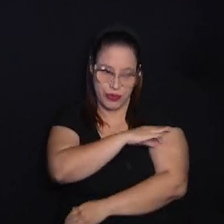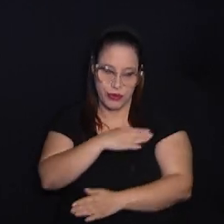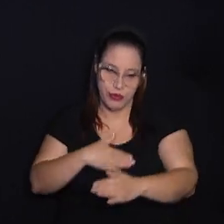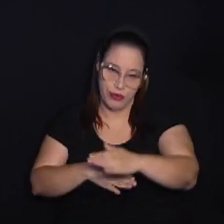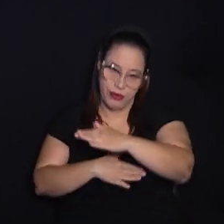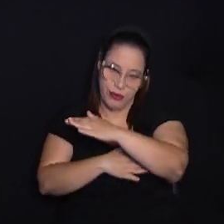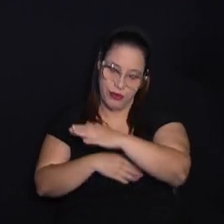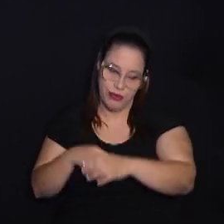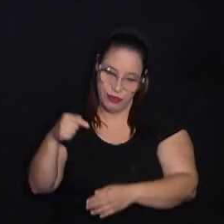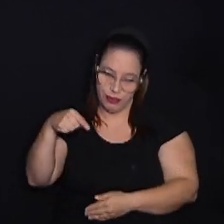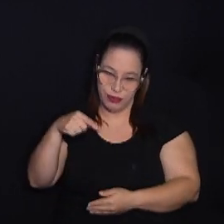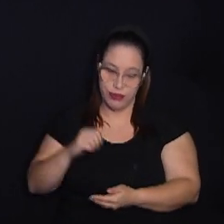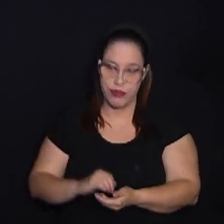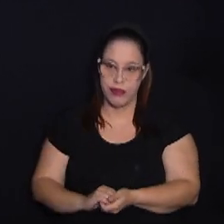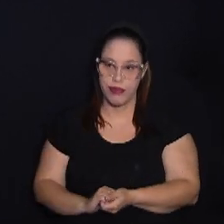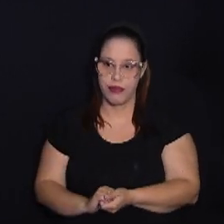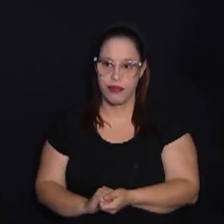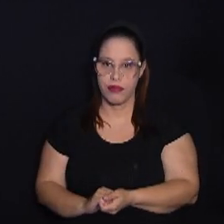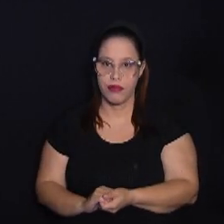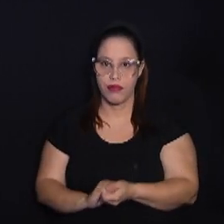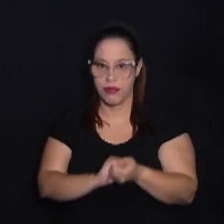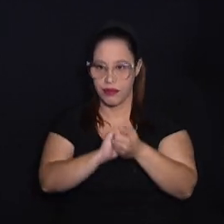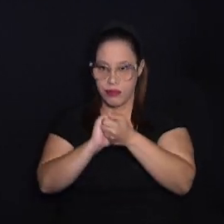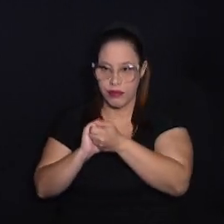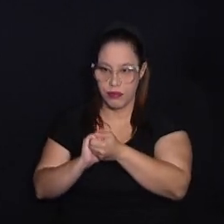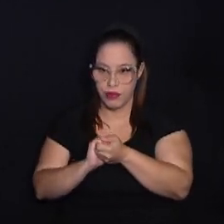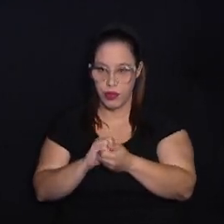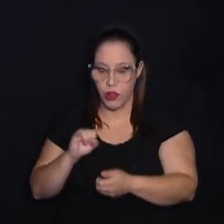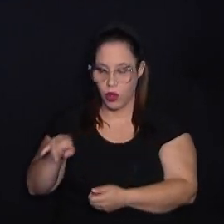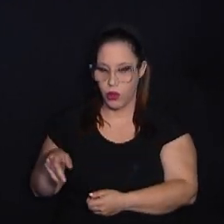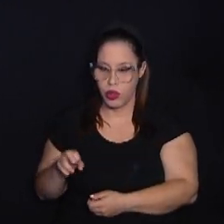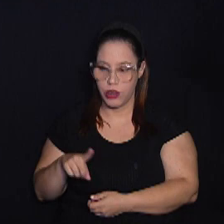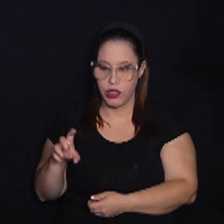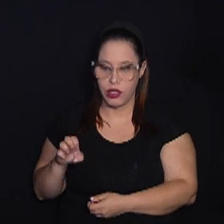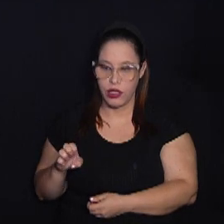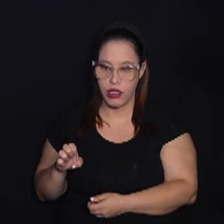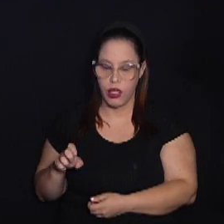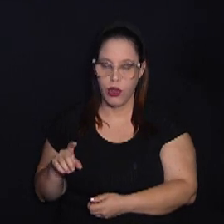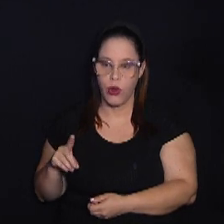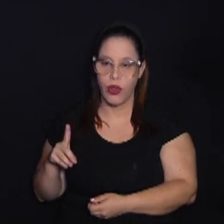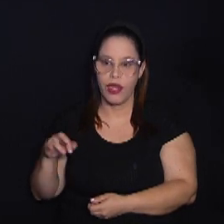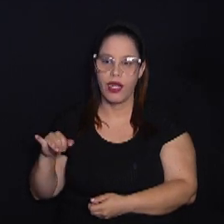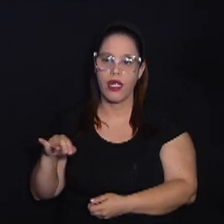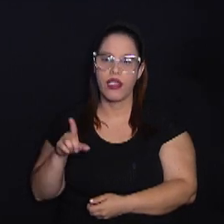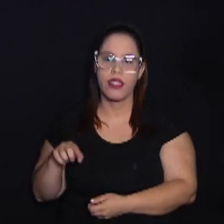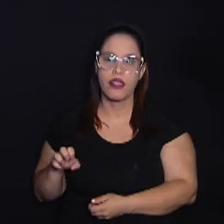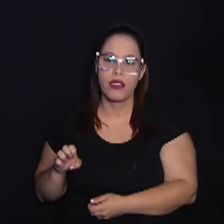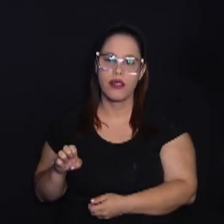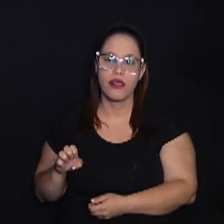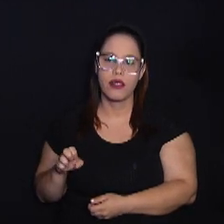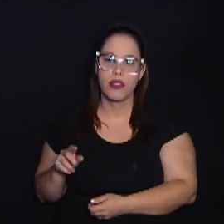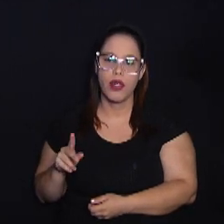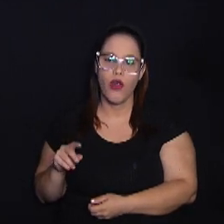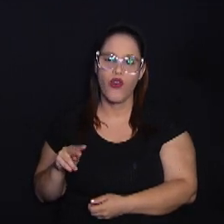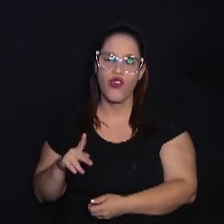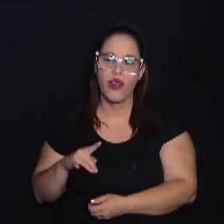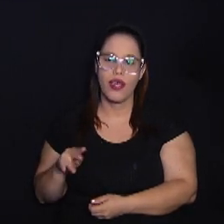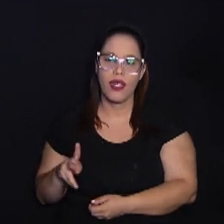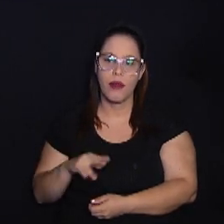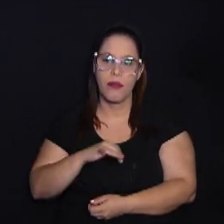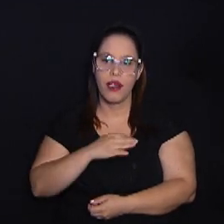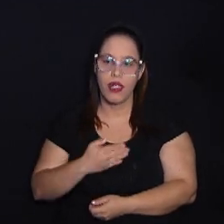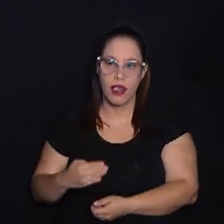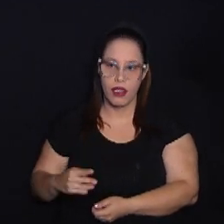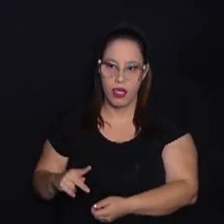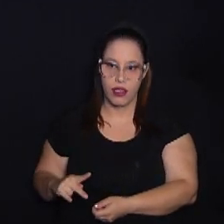importante sindicato. Cumprimentar o senhor José Donizete Valentina, vice-presidente de desenvolvimento